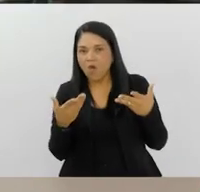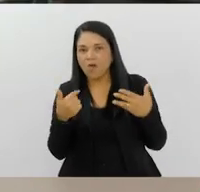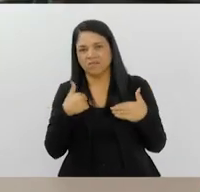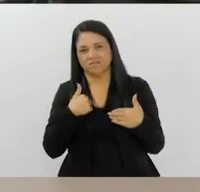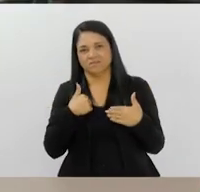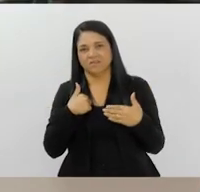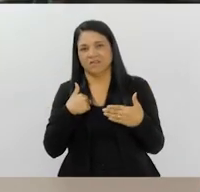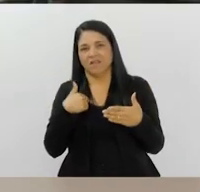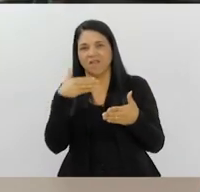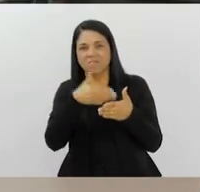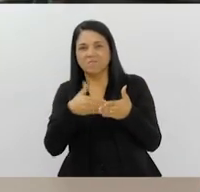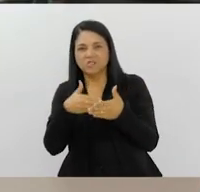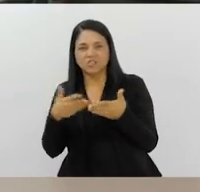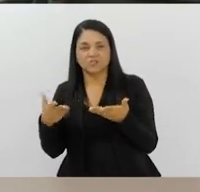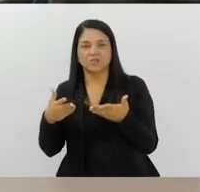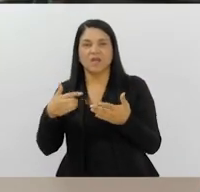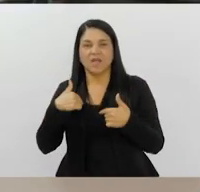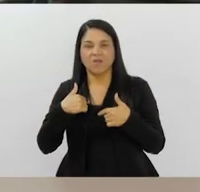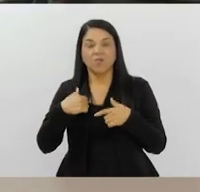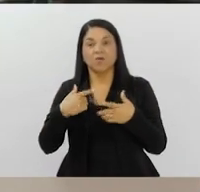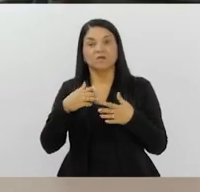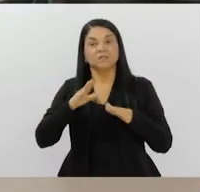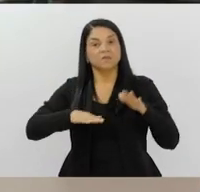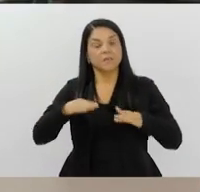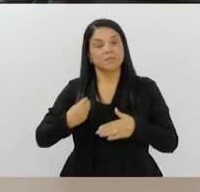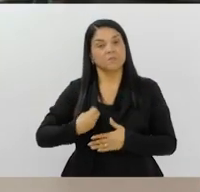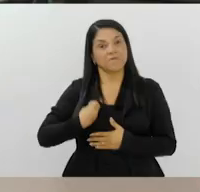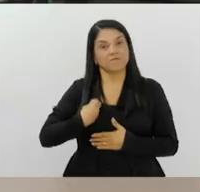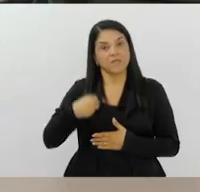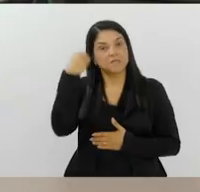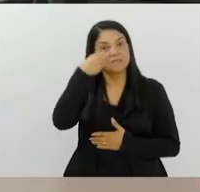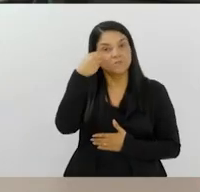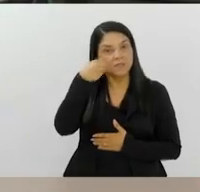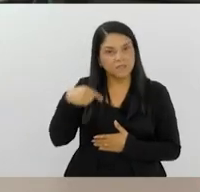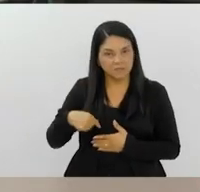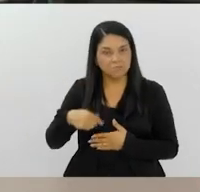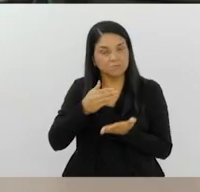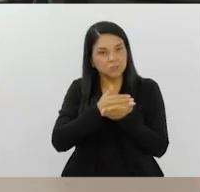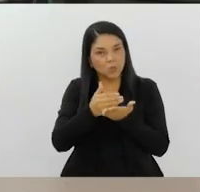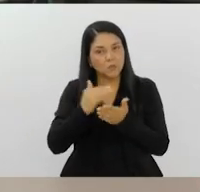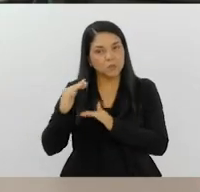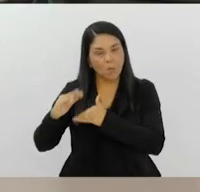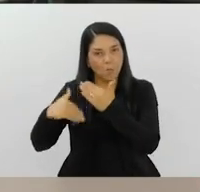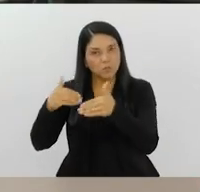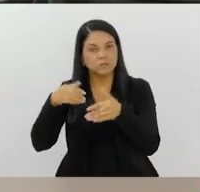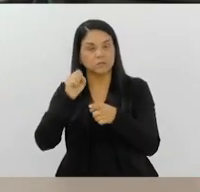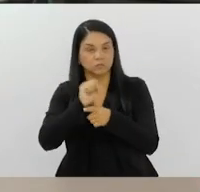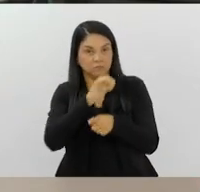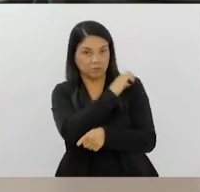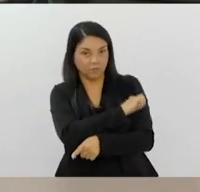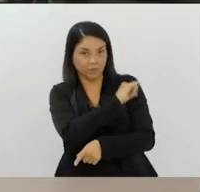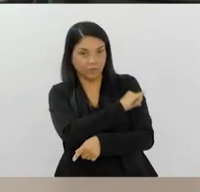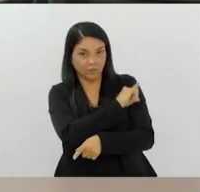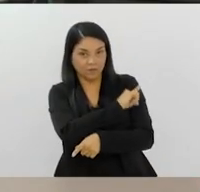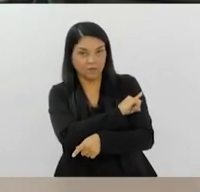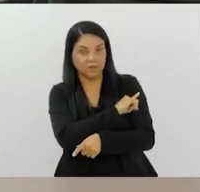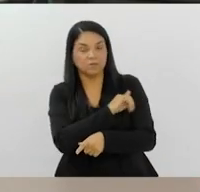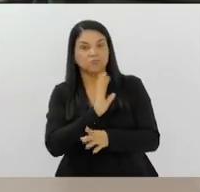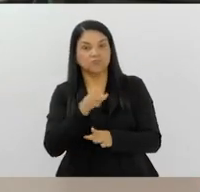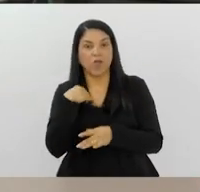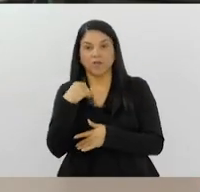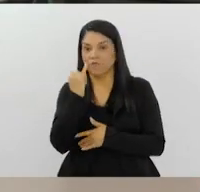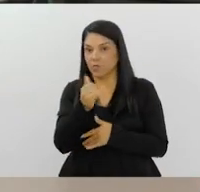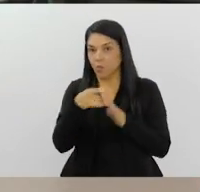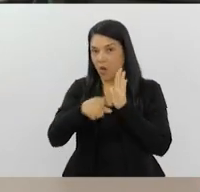Pontos importantes a partir da minha vivência eh a gente precisa começar um processo aqui no Rio de Janeiro já que dito que